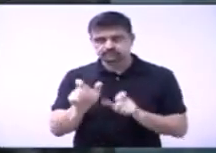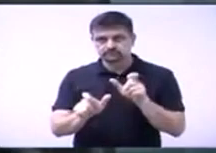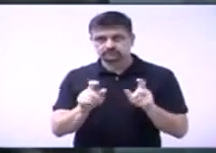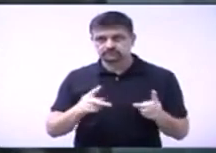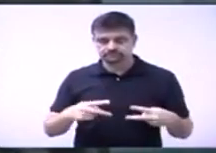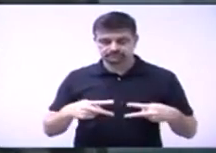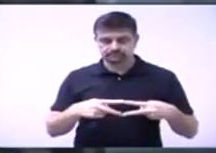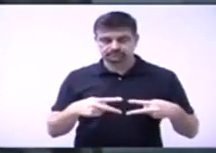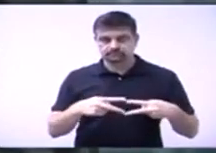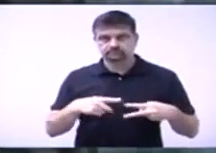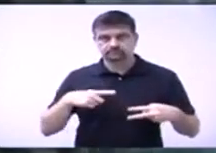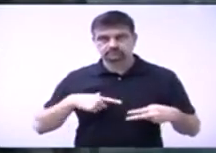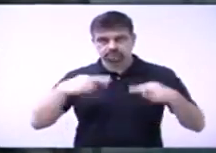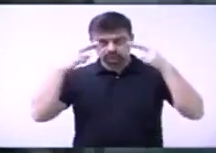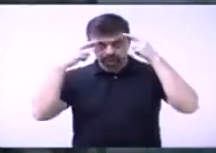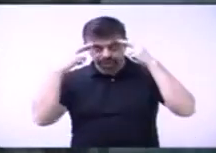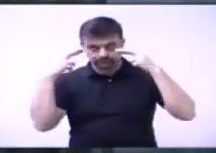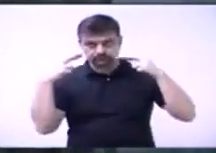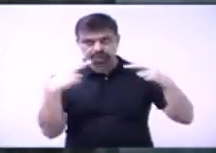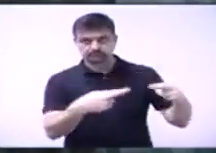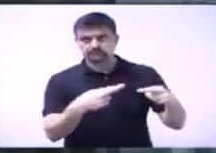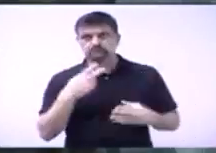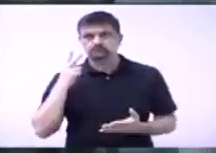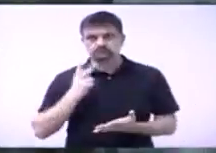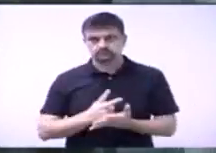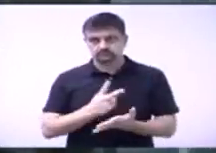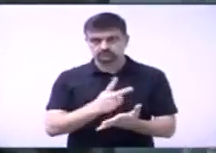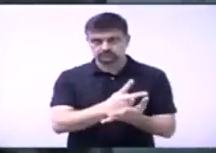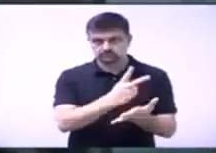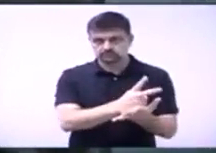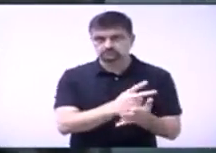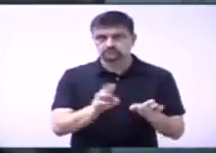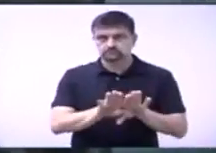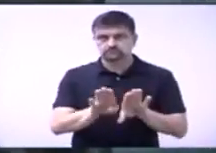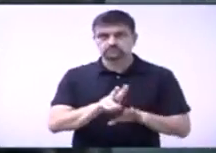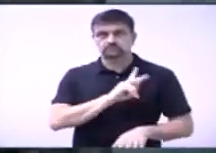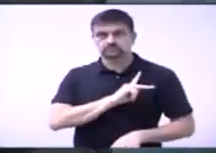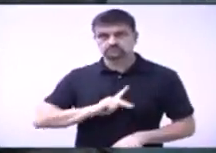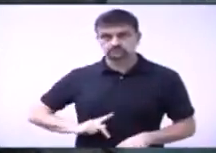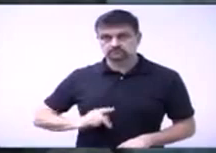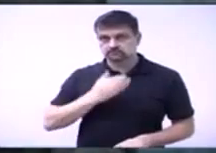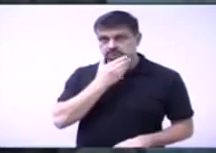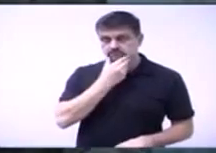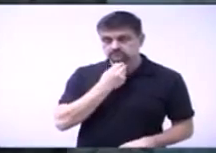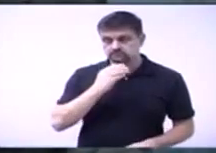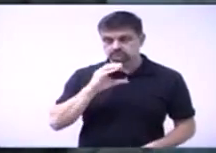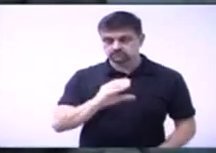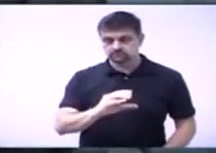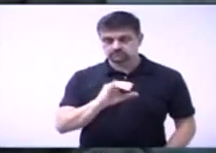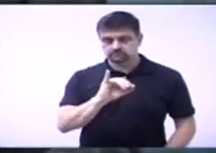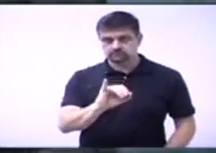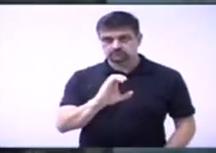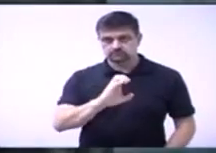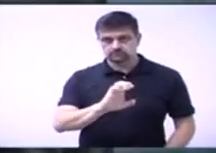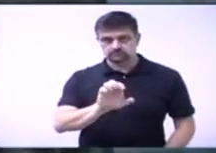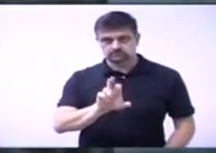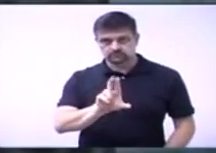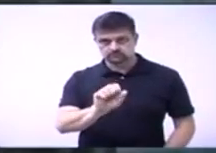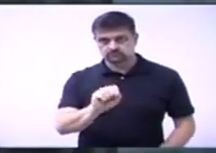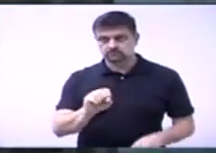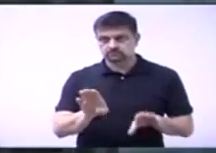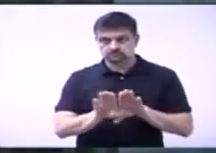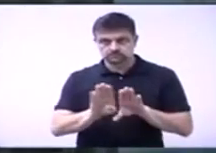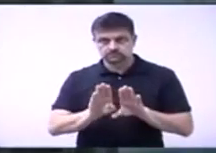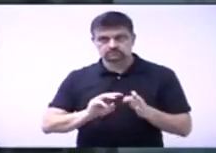pelo respeito que tenho e vou continuar tendo pelo Cícero presidente, pelos membros do